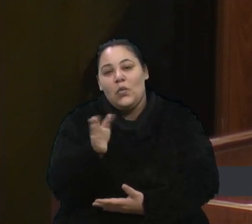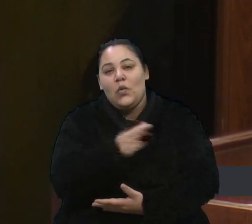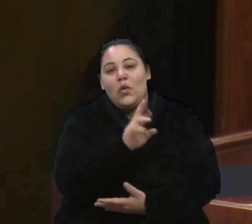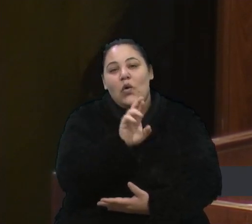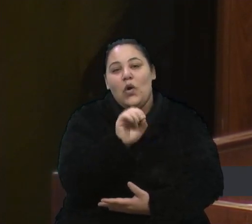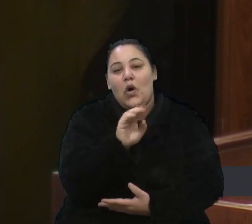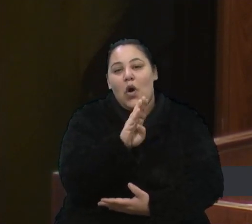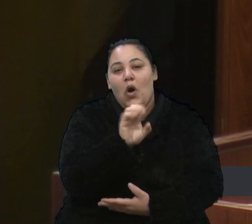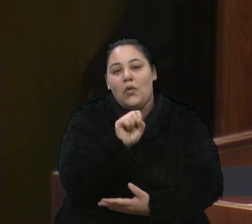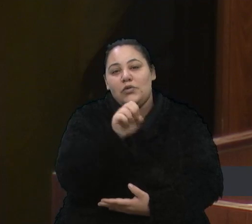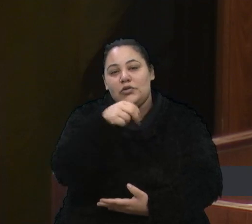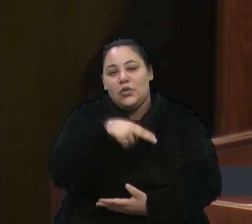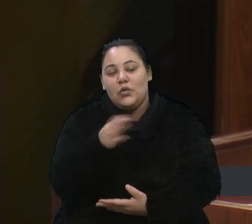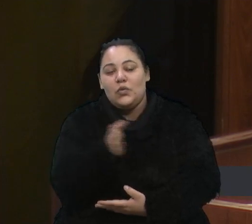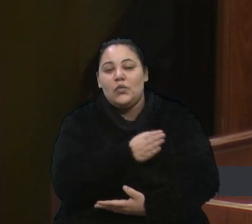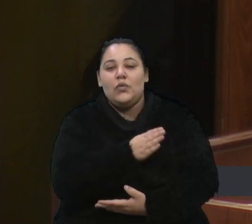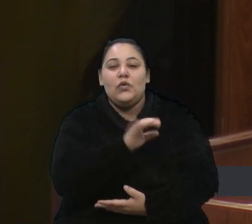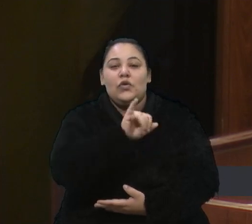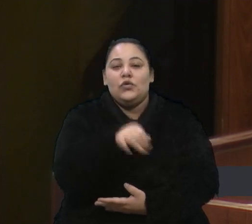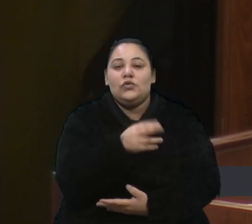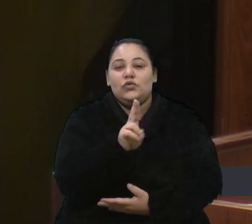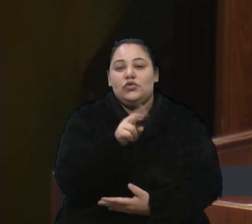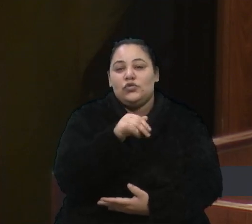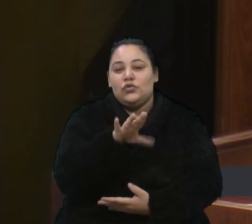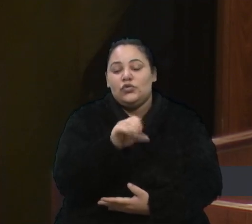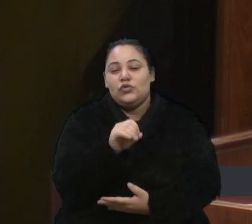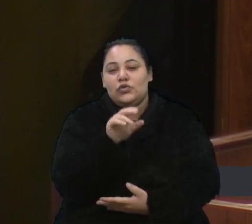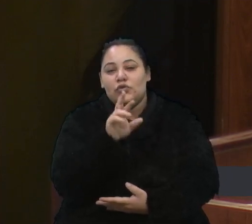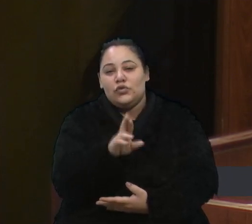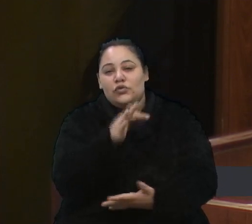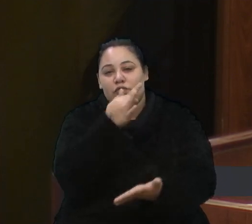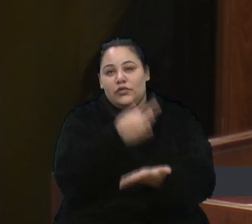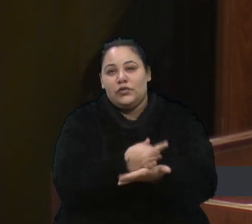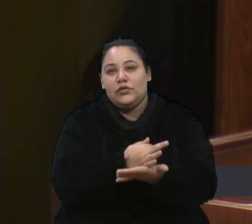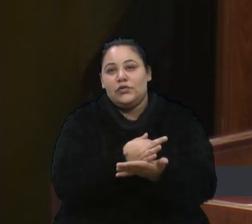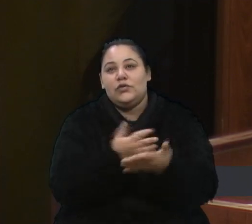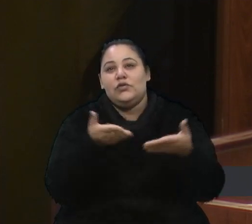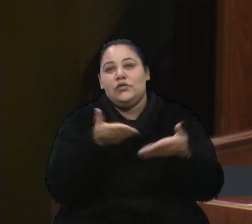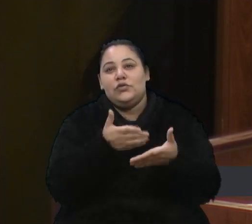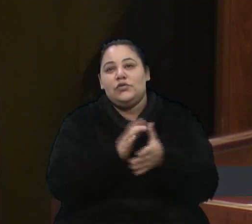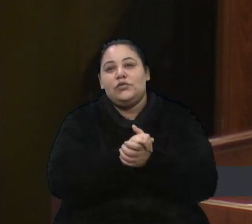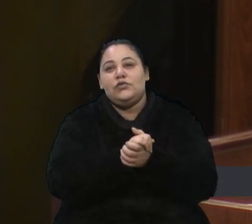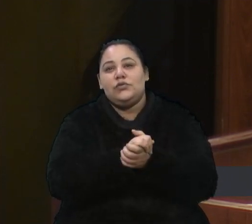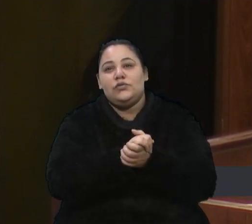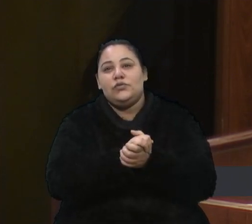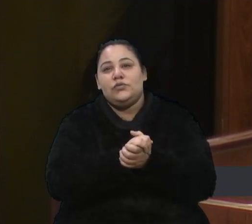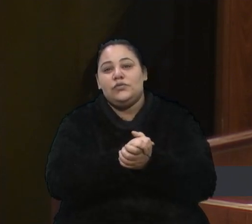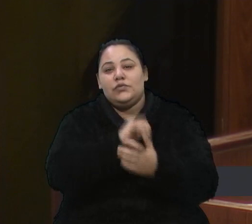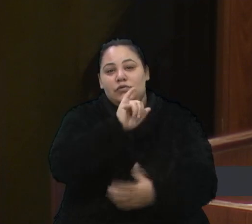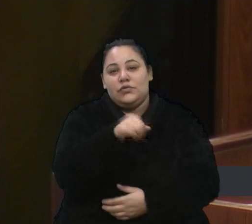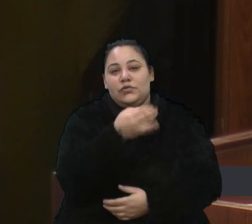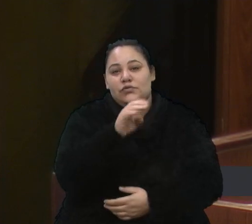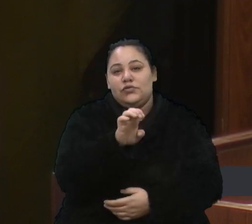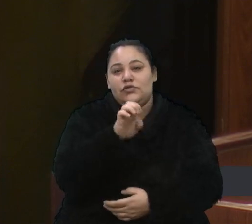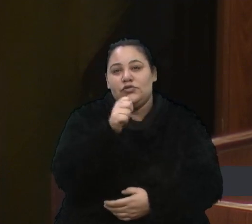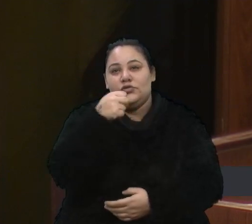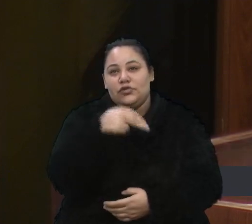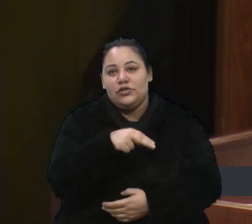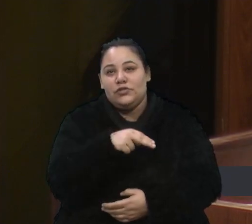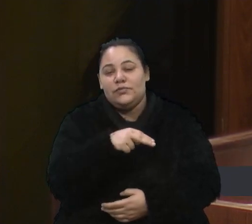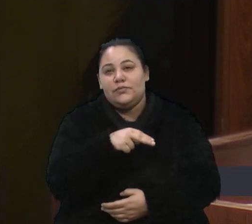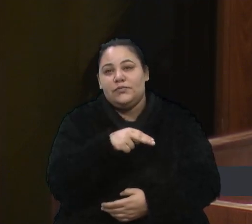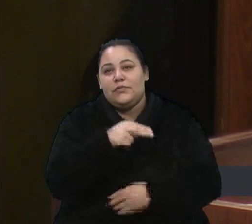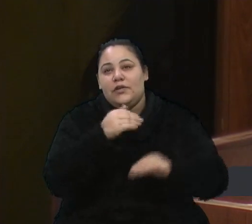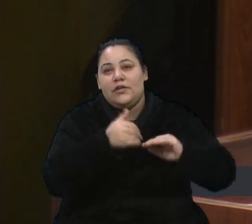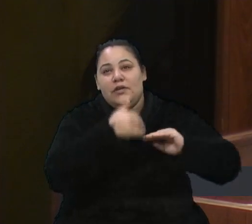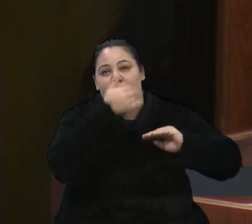o Nene, o Júnior, que não veio, que vai ser a continuação do Alarme, o Jean, que também que não veio, e fora